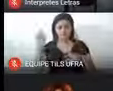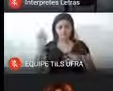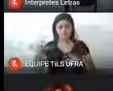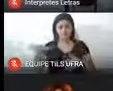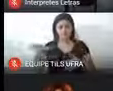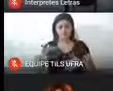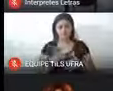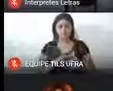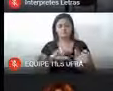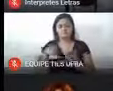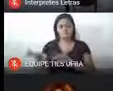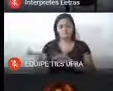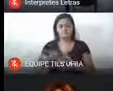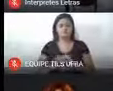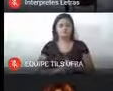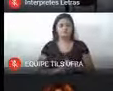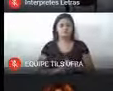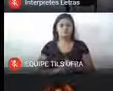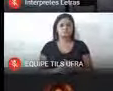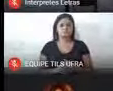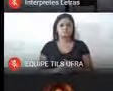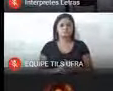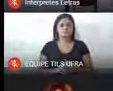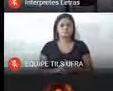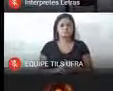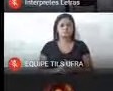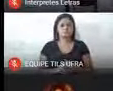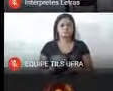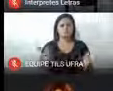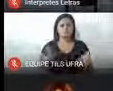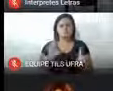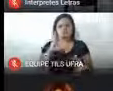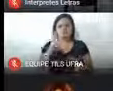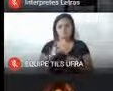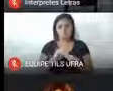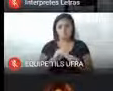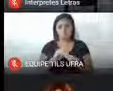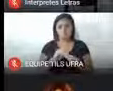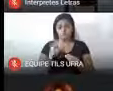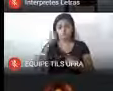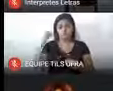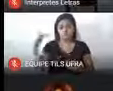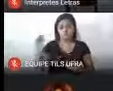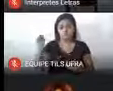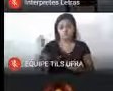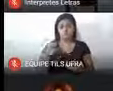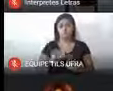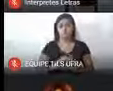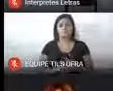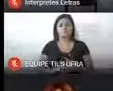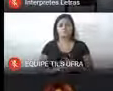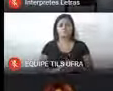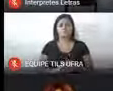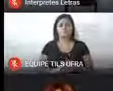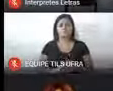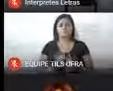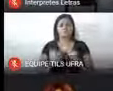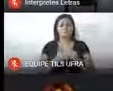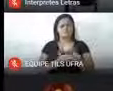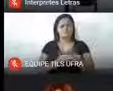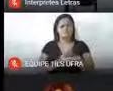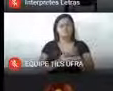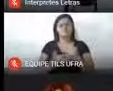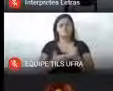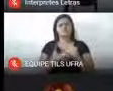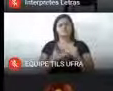fala da professora para concluir o pensamento dela a respeito do seu estudo. Com base na variação lexical, podemos depreender